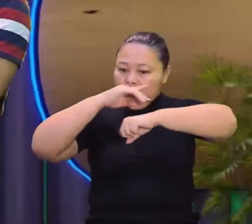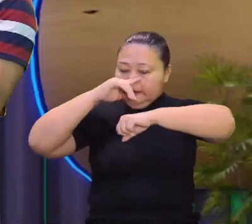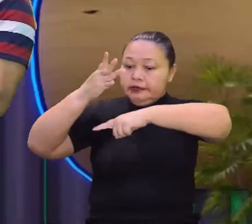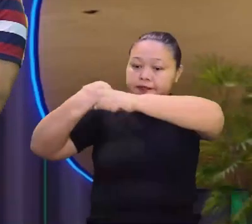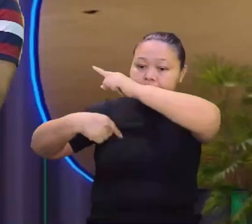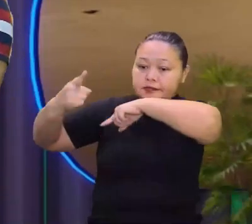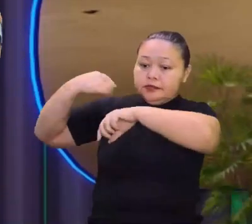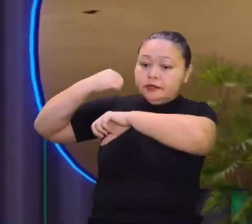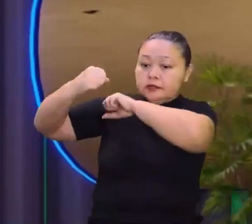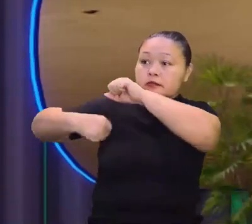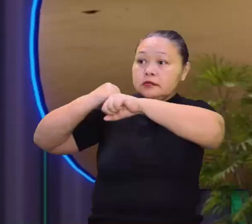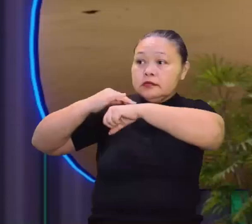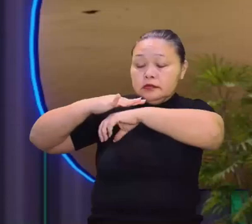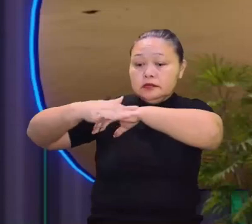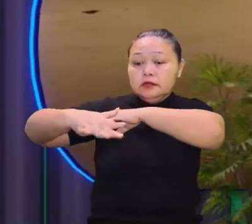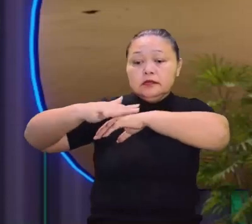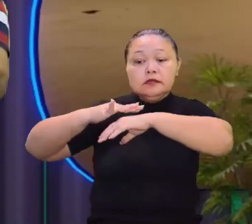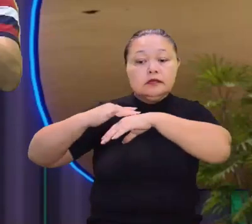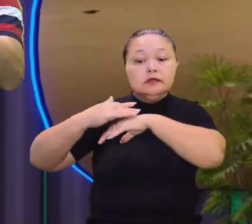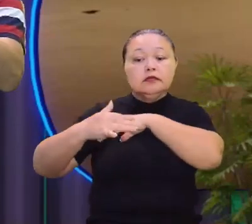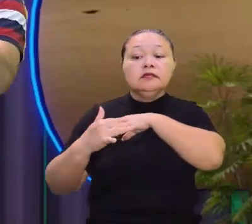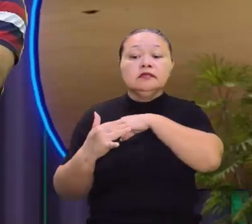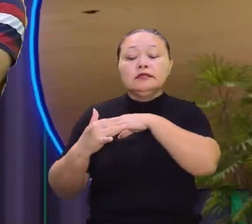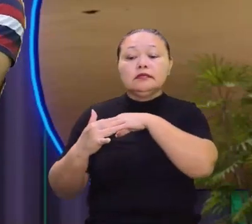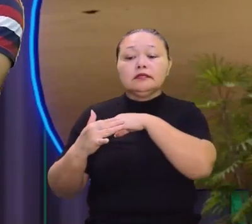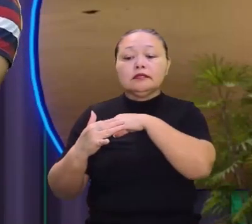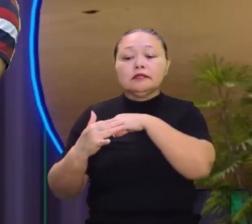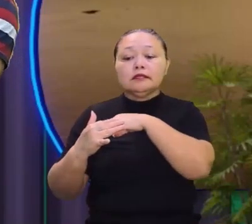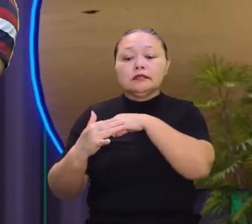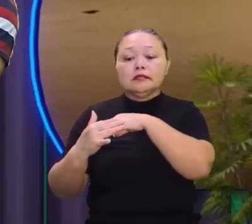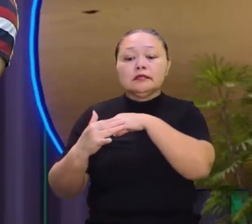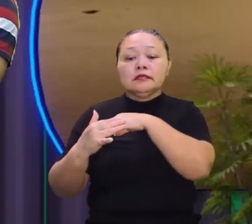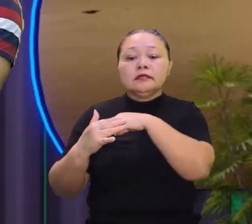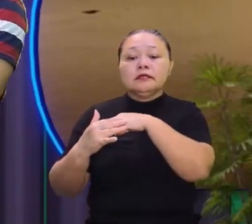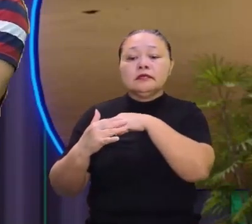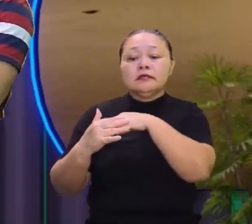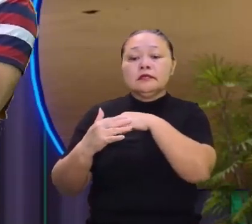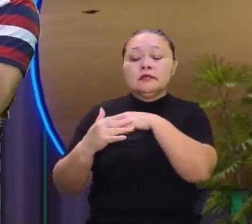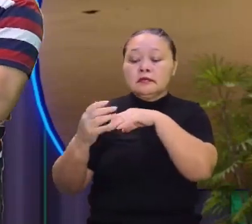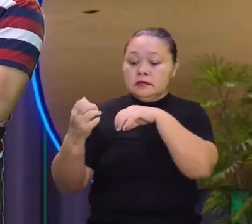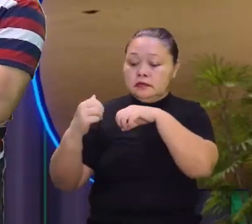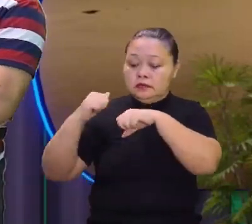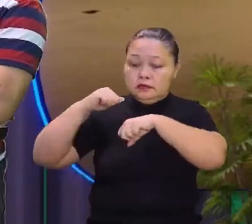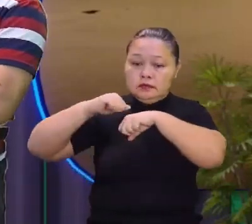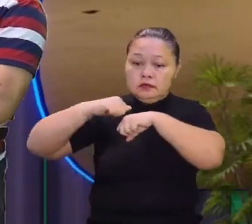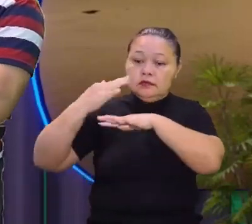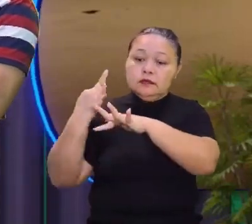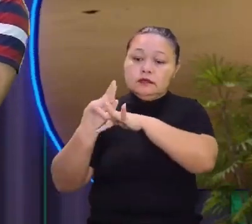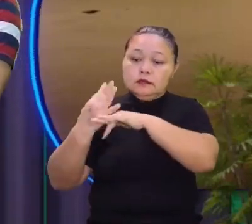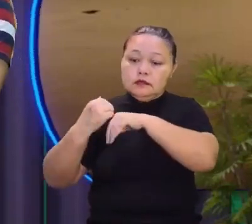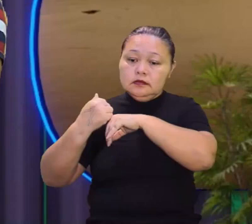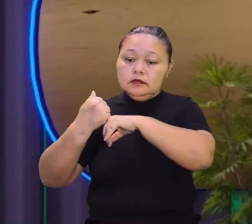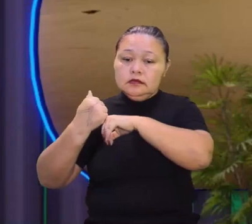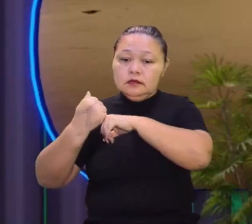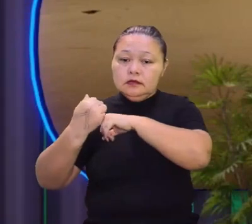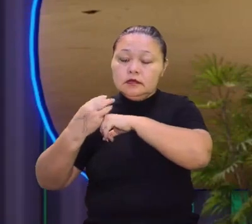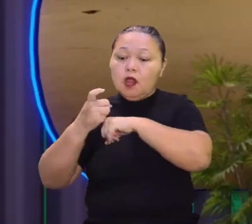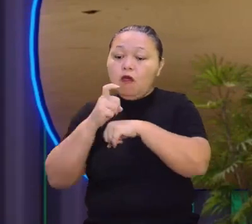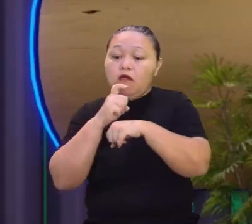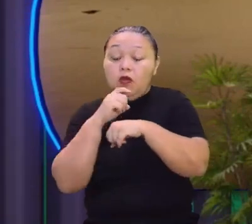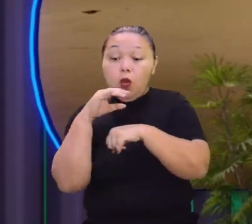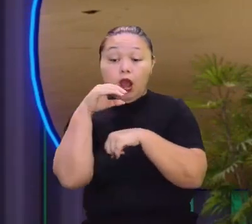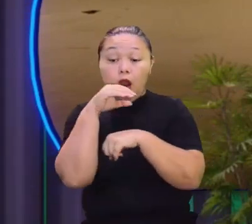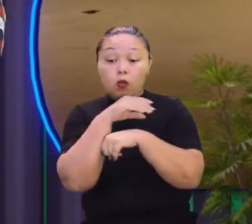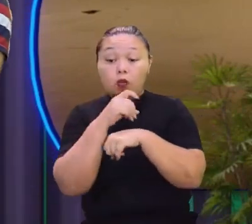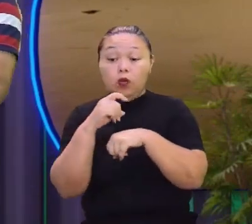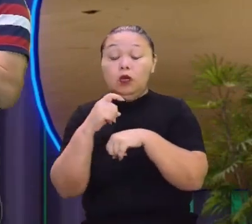milhões e milhões de anos, é isso? Exato. O intemperismo físico, frio,